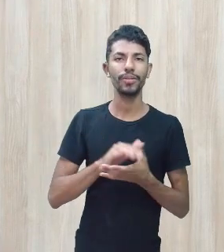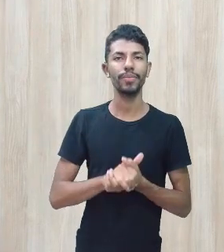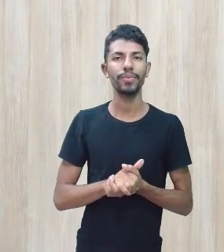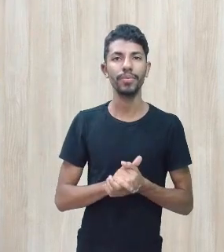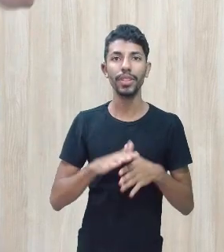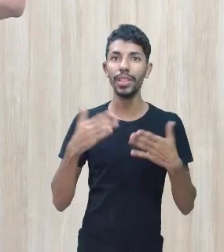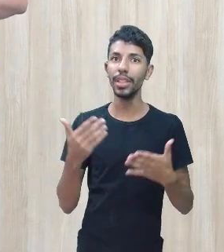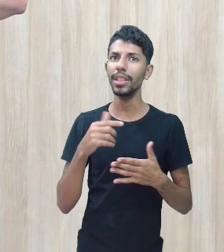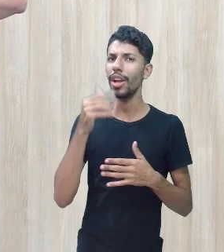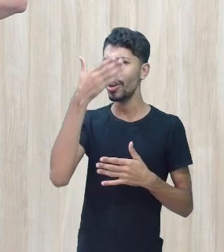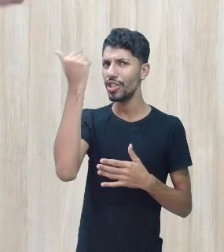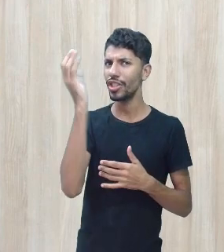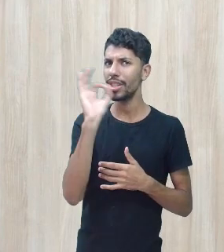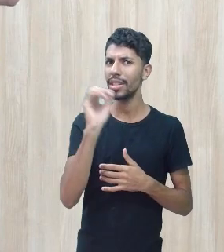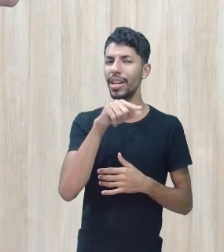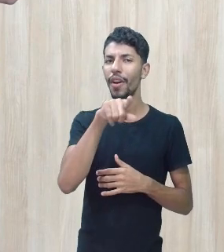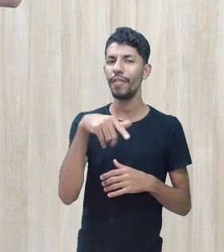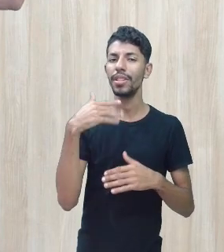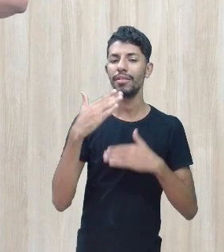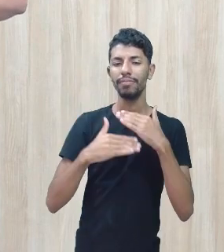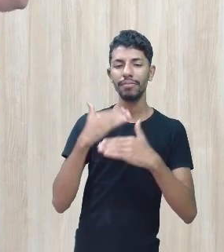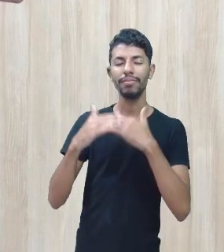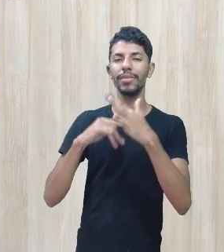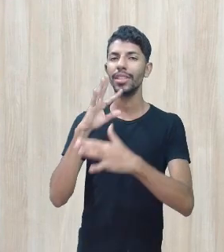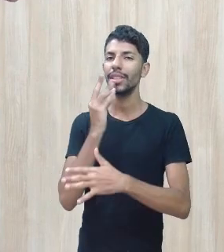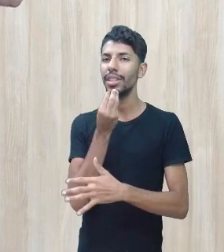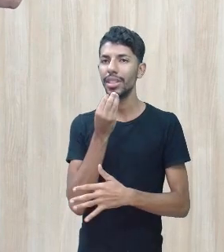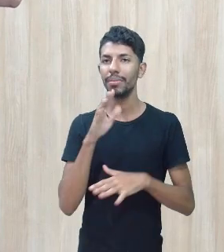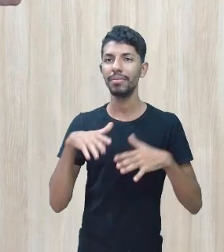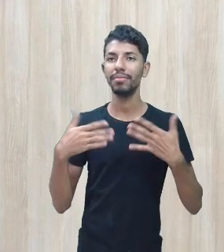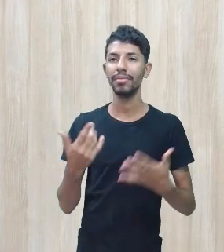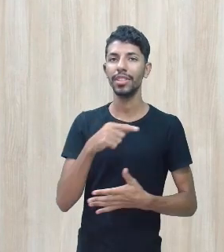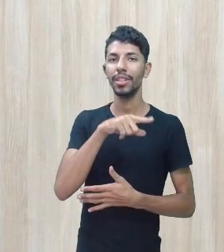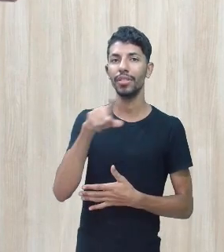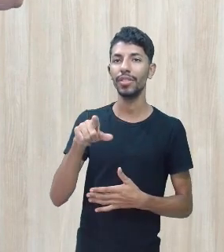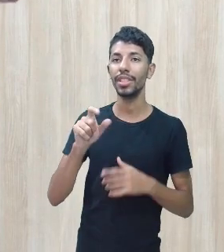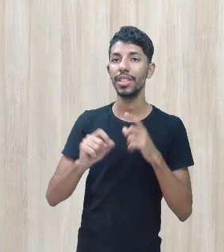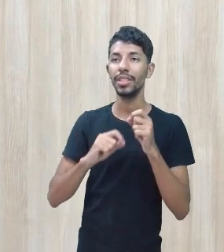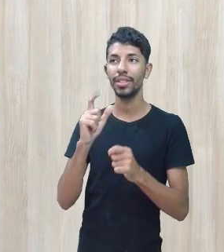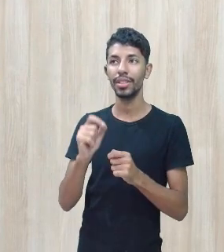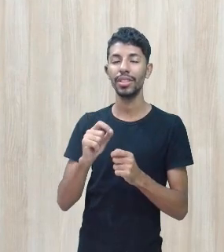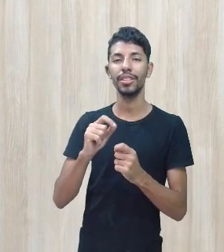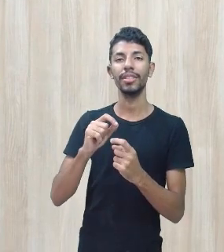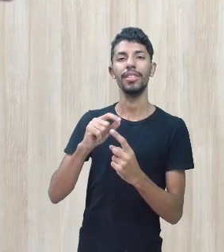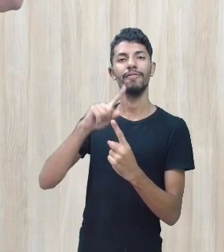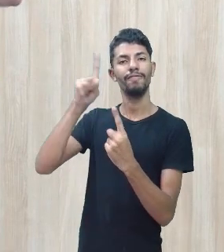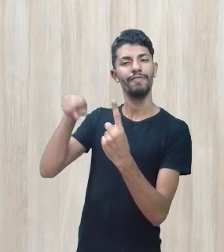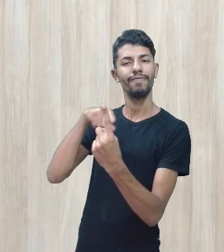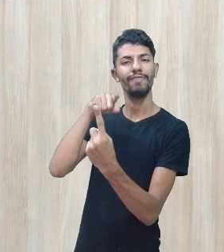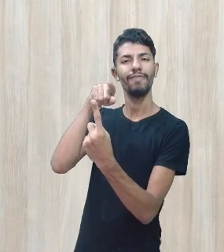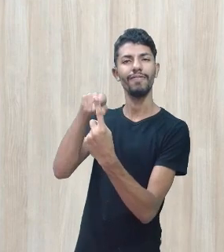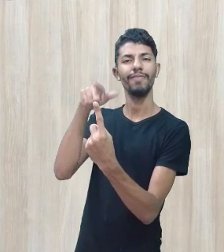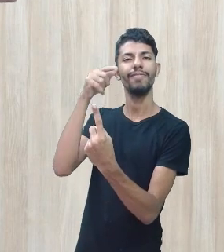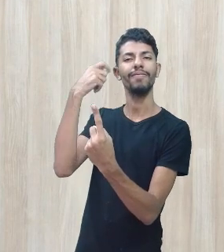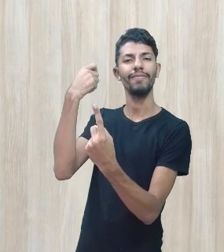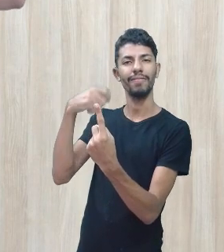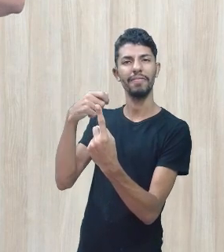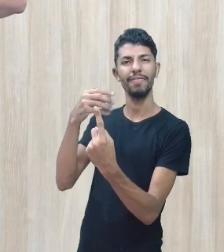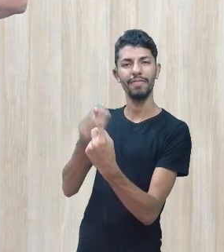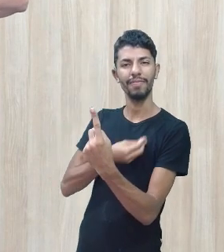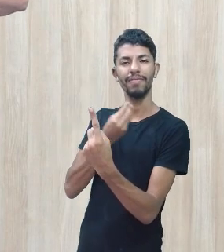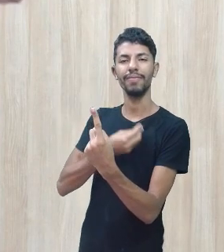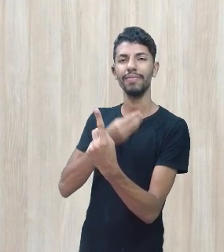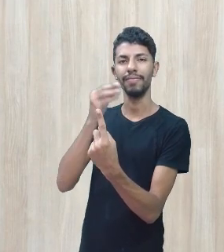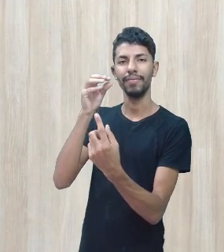estão em um processo de crescimento. E aí, olha, vocês estão chegando aonde vocês realmente devem